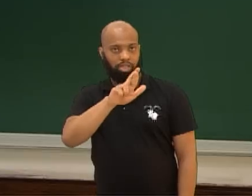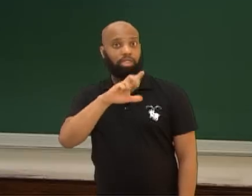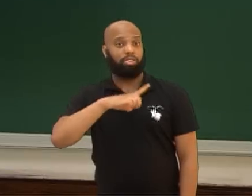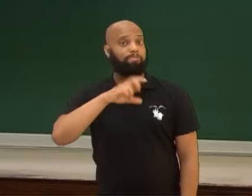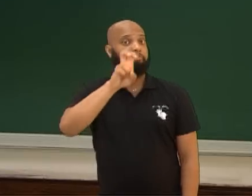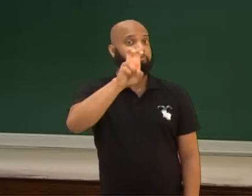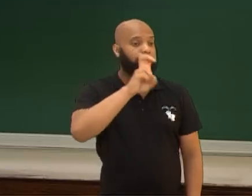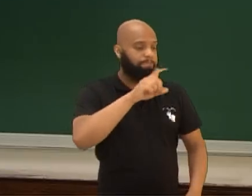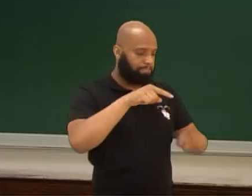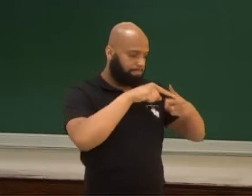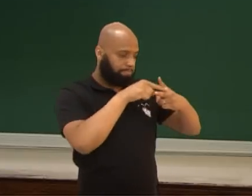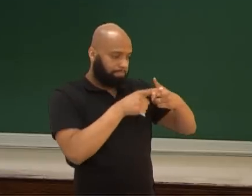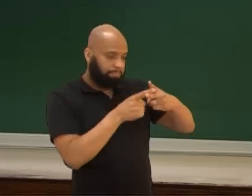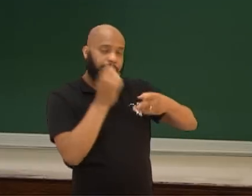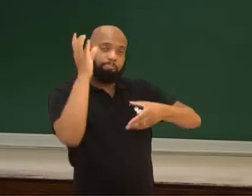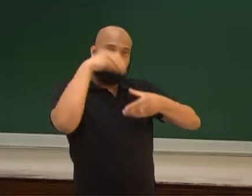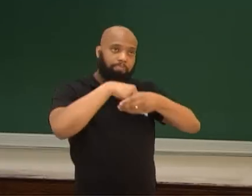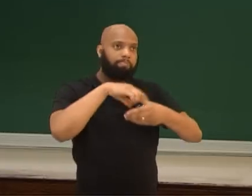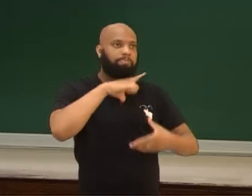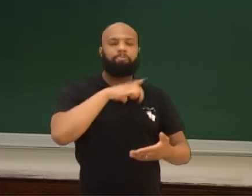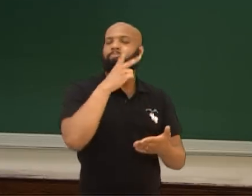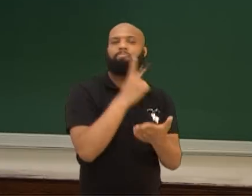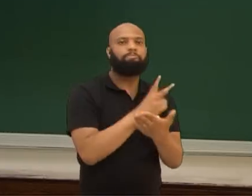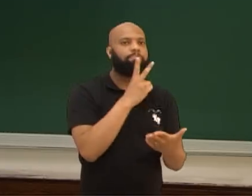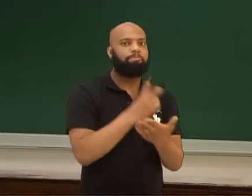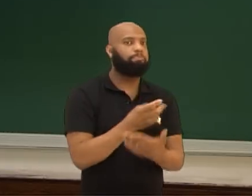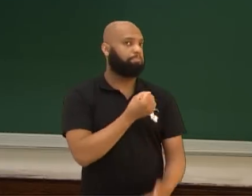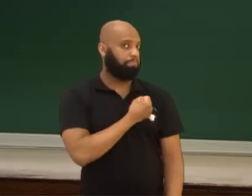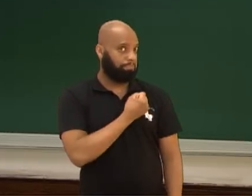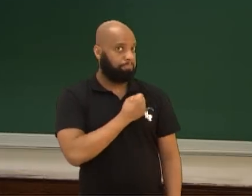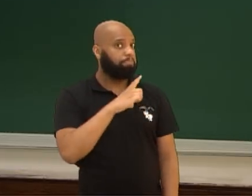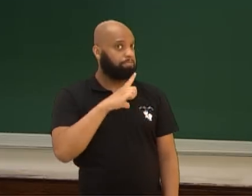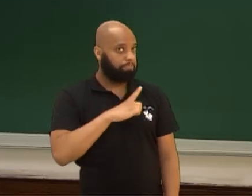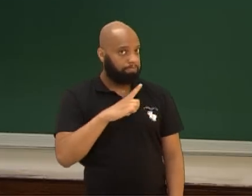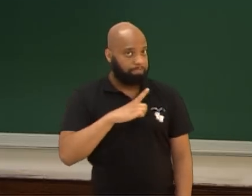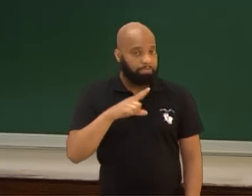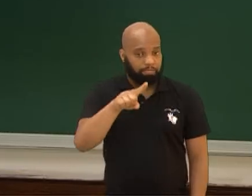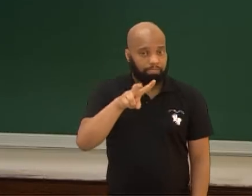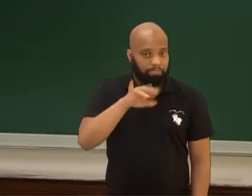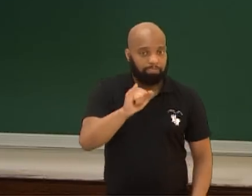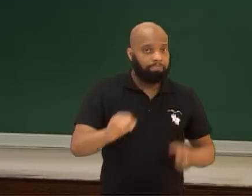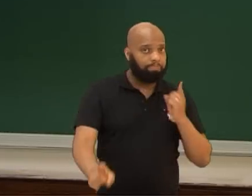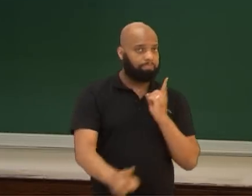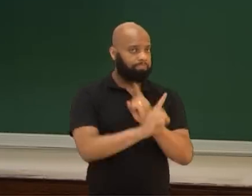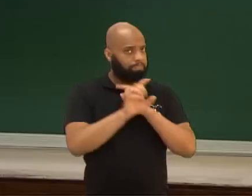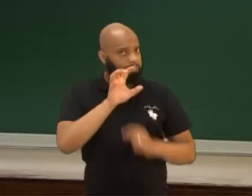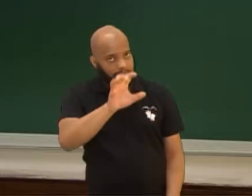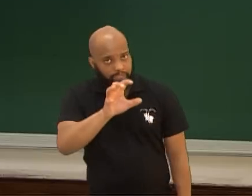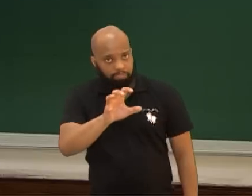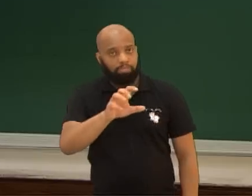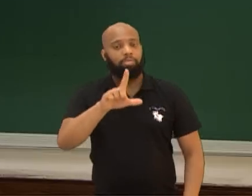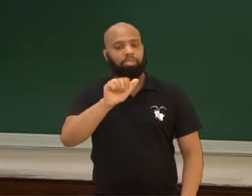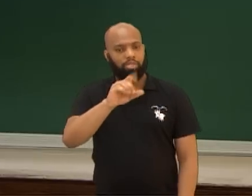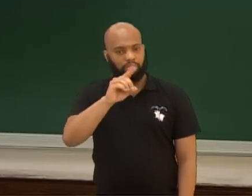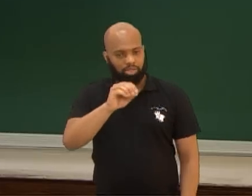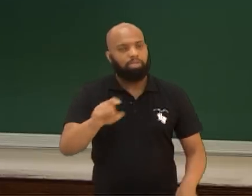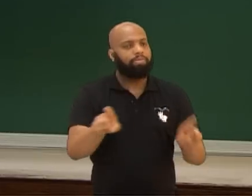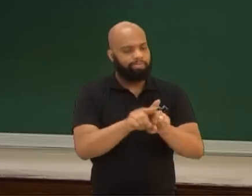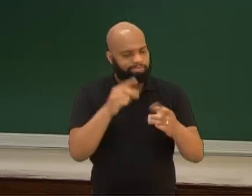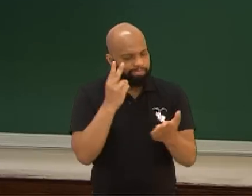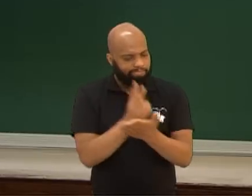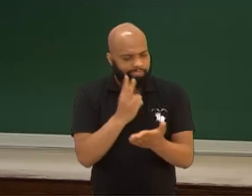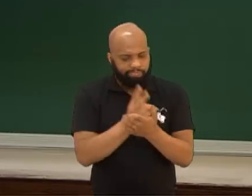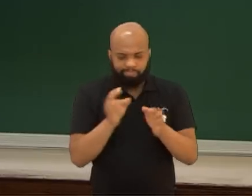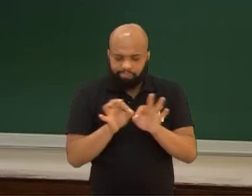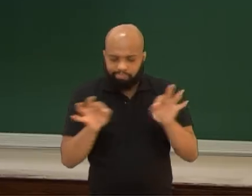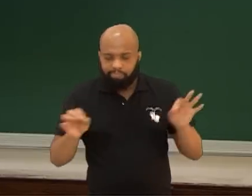5 ângulos internos têm a mesma medida. Os seus 5 lados têm a mesma medida. A